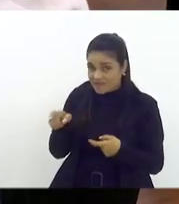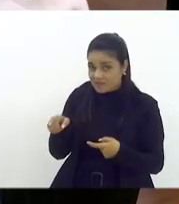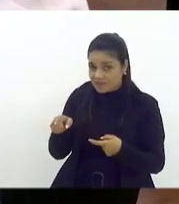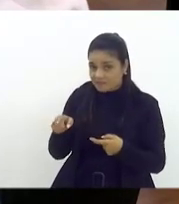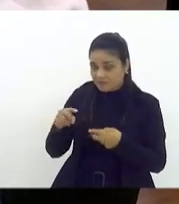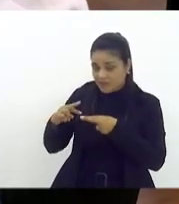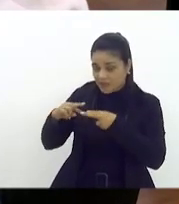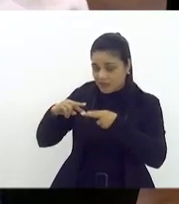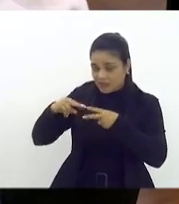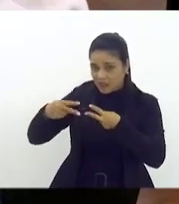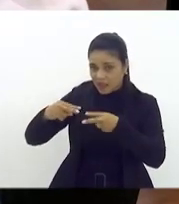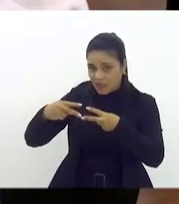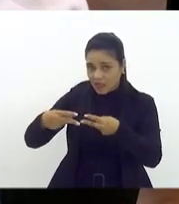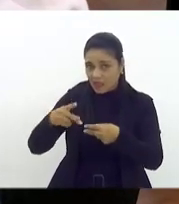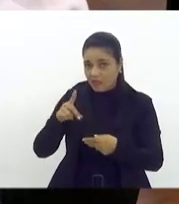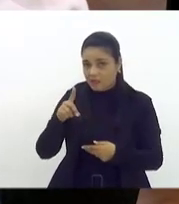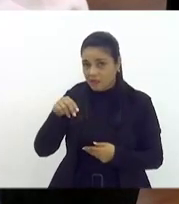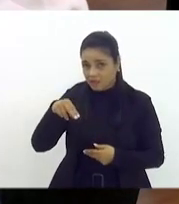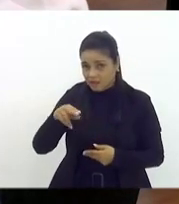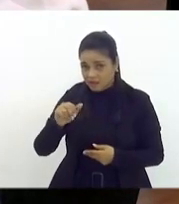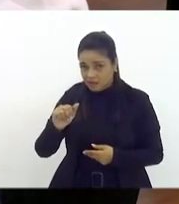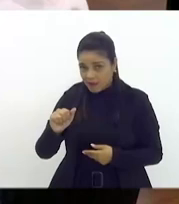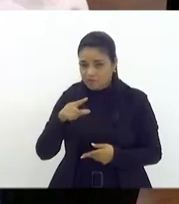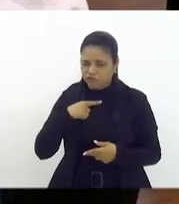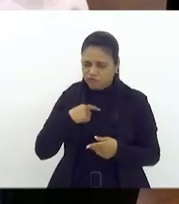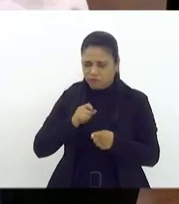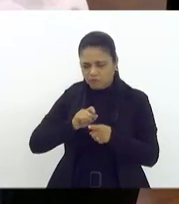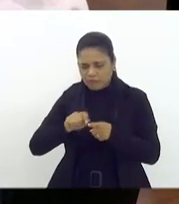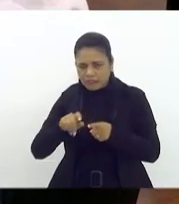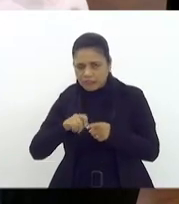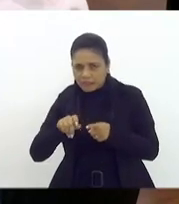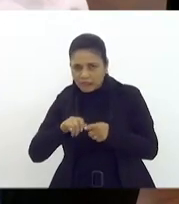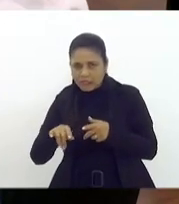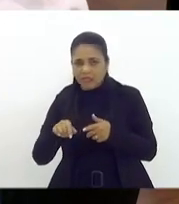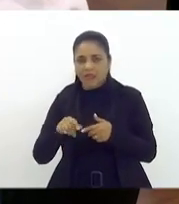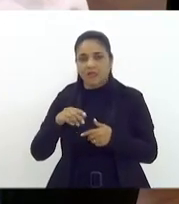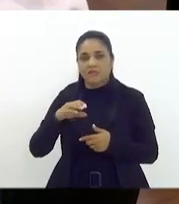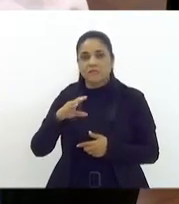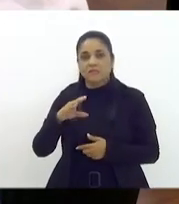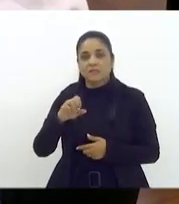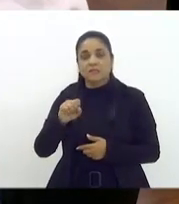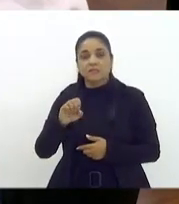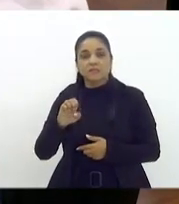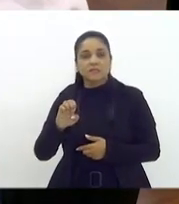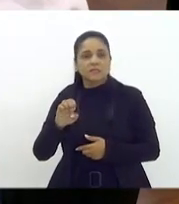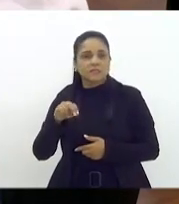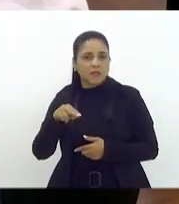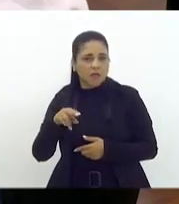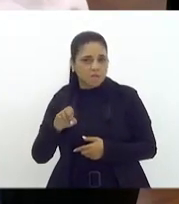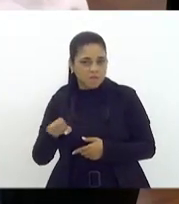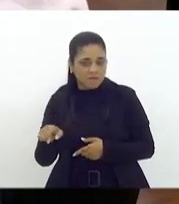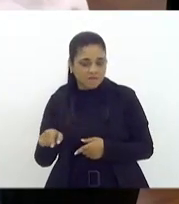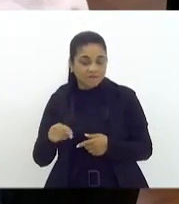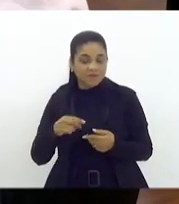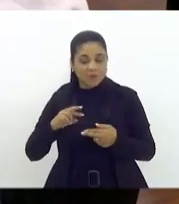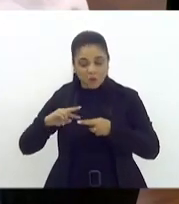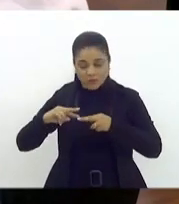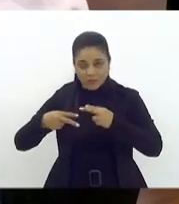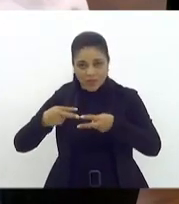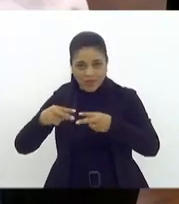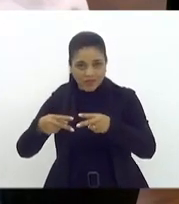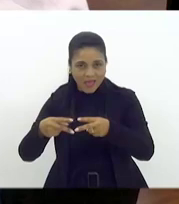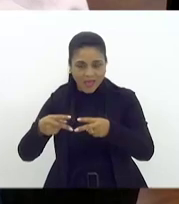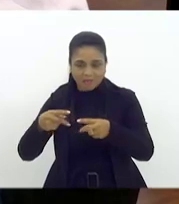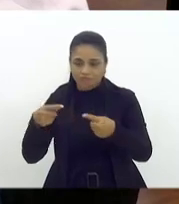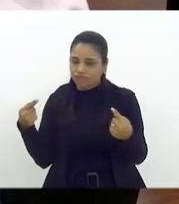havia né resquícios né de sêmen enfim que foi possível então identificar que o DNA do